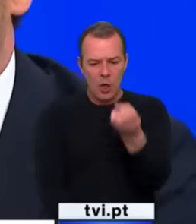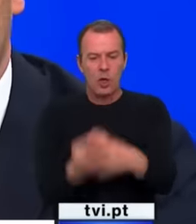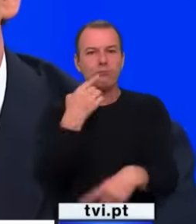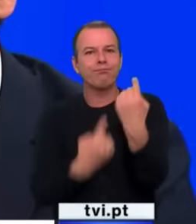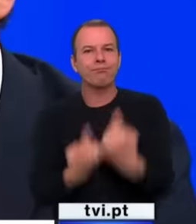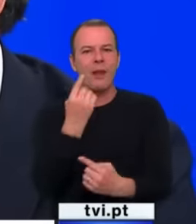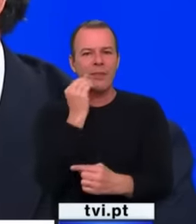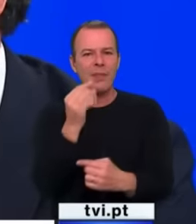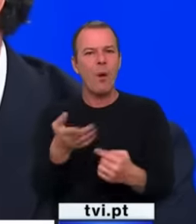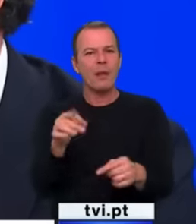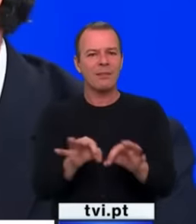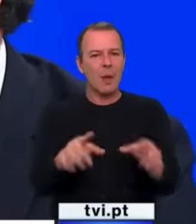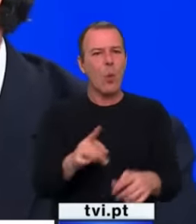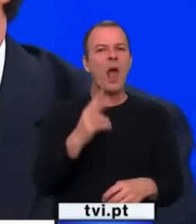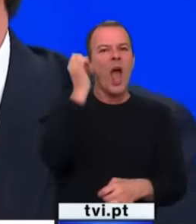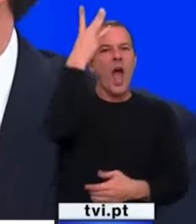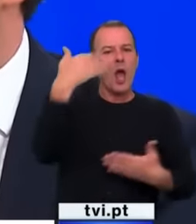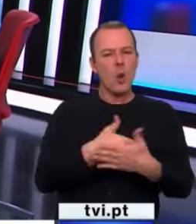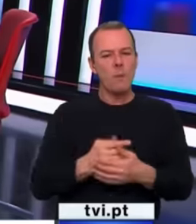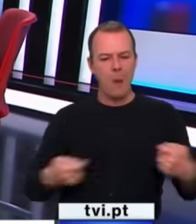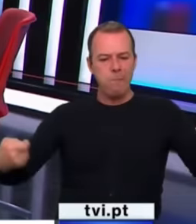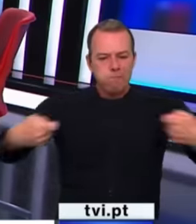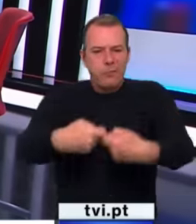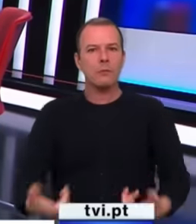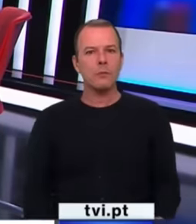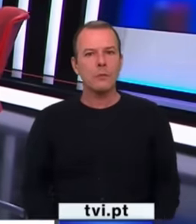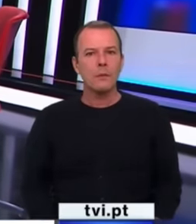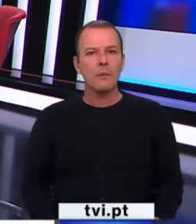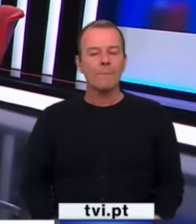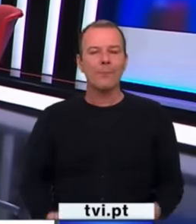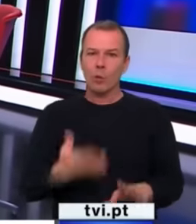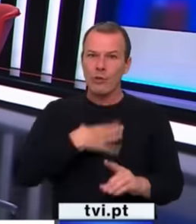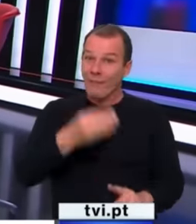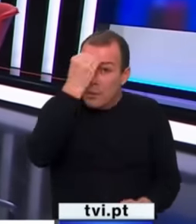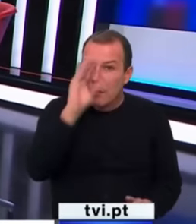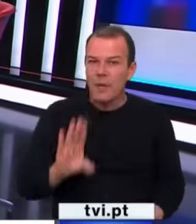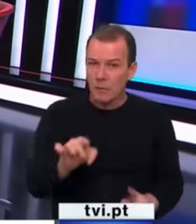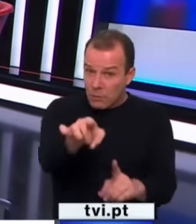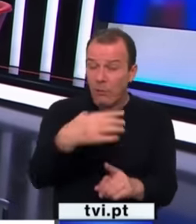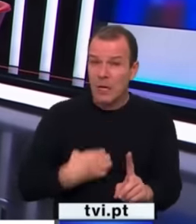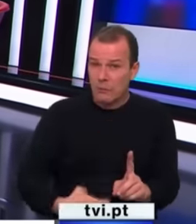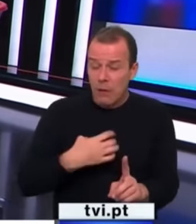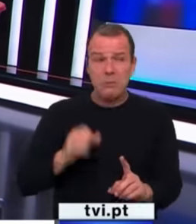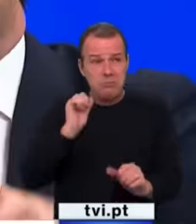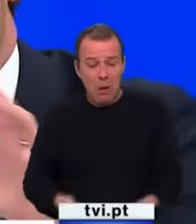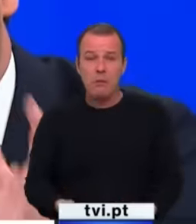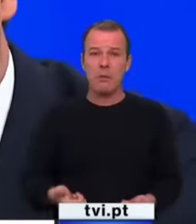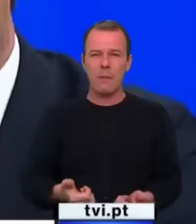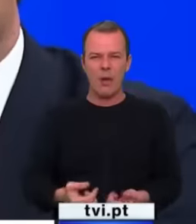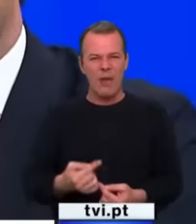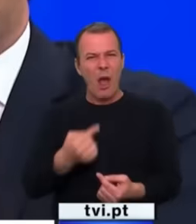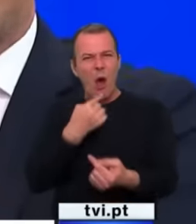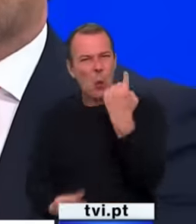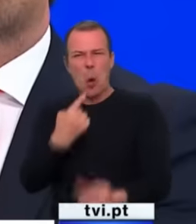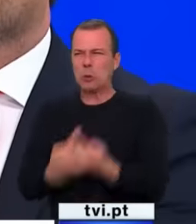da corrupção e dos André corruptos. André Ventura, só dar-lhe aqui o nota. E por isso, deixa-me só dizer isto. Por isso, eu gostava de saber se está confortável com este nível de recurso, este